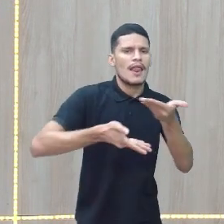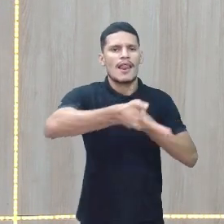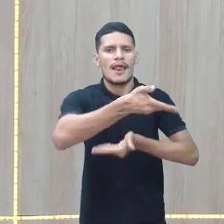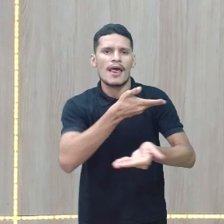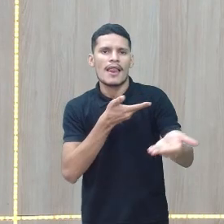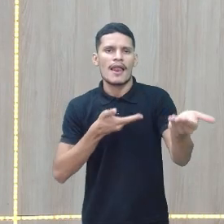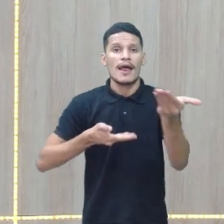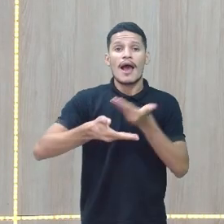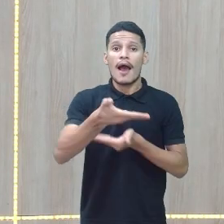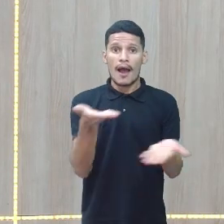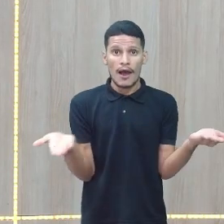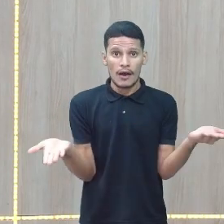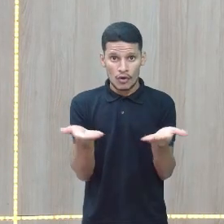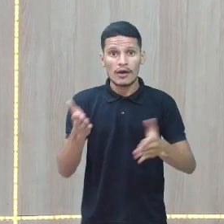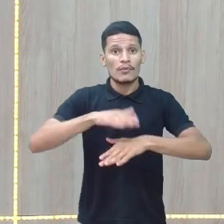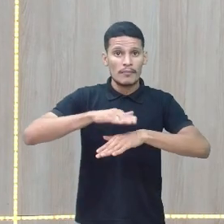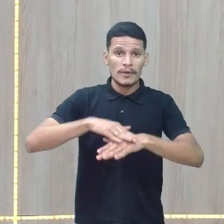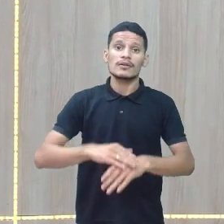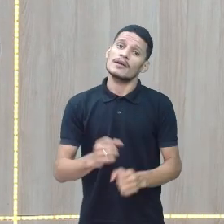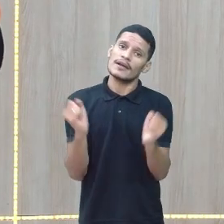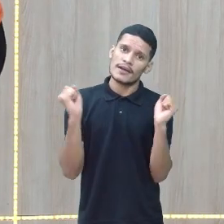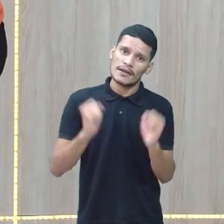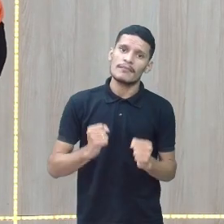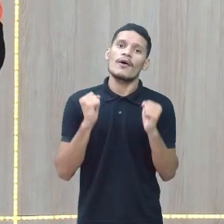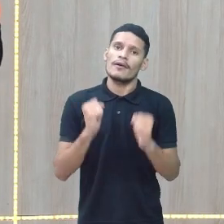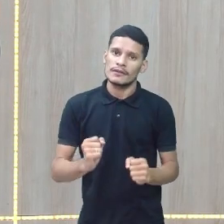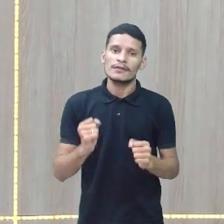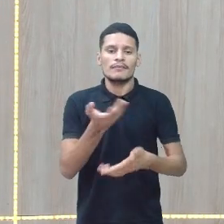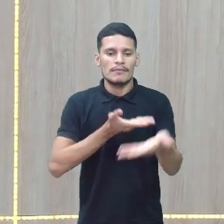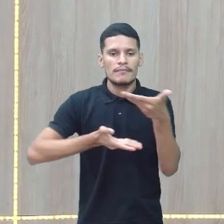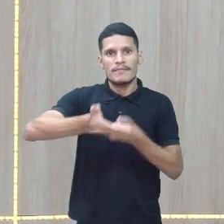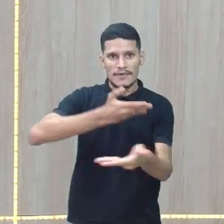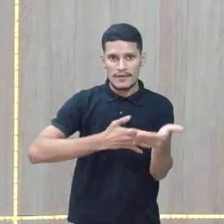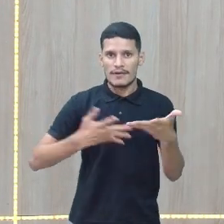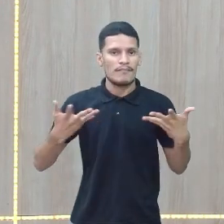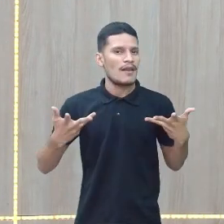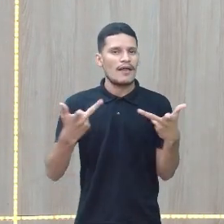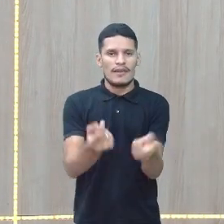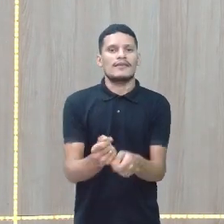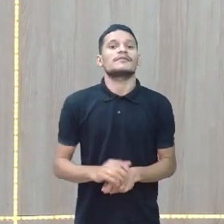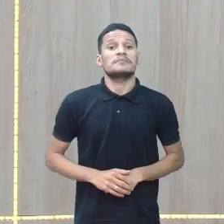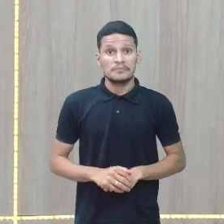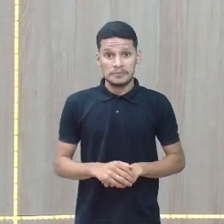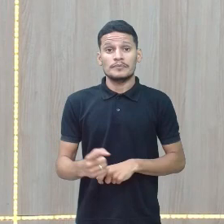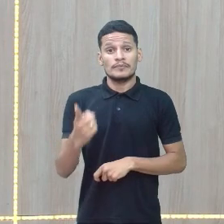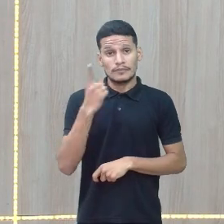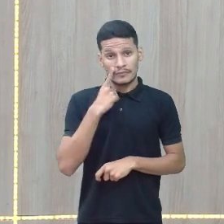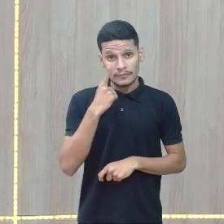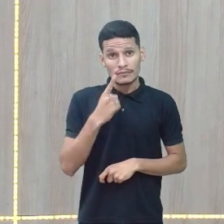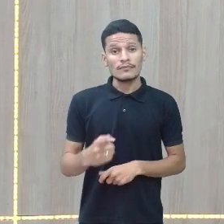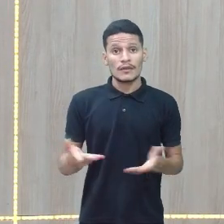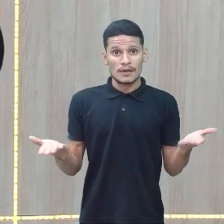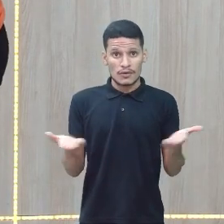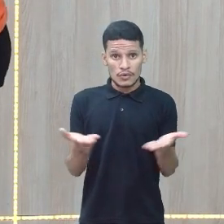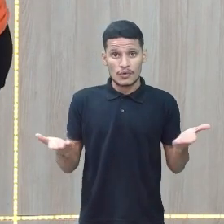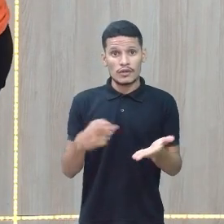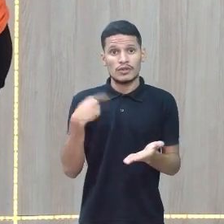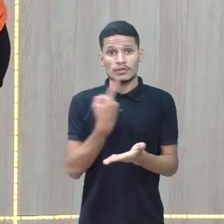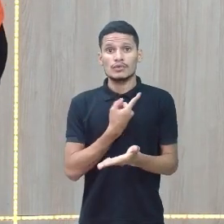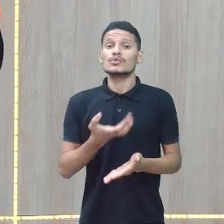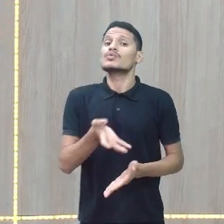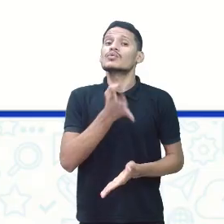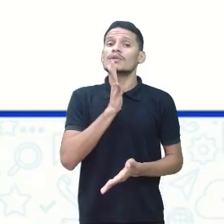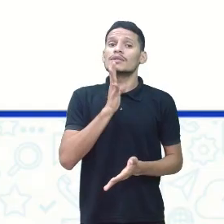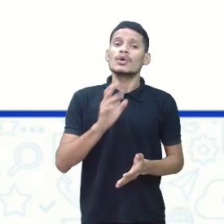neste momento, não é, com vocês. Vai ser maravilhoso, minha gente. Então, vamos agora conhecer